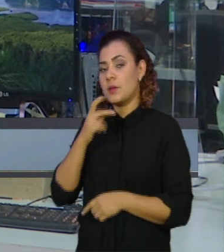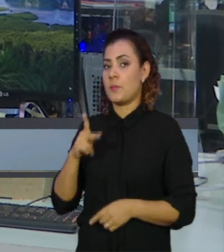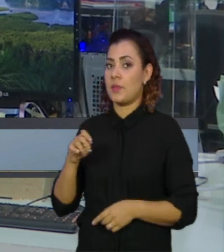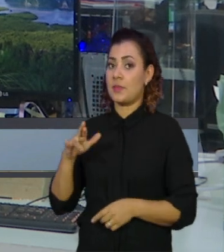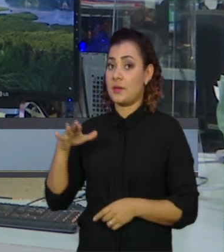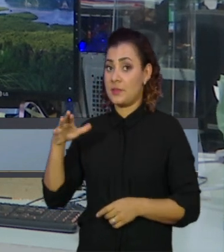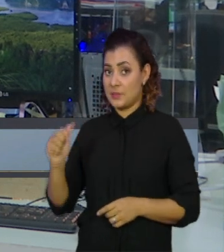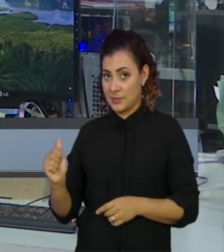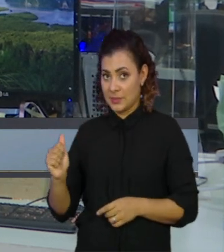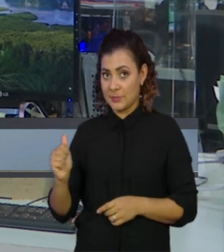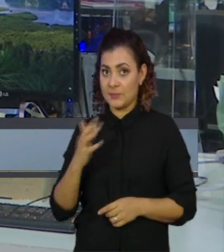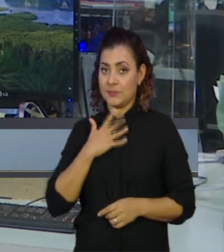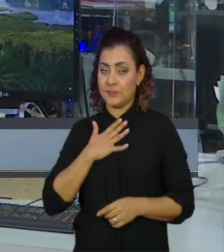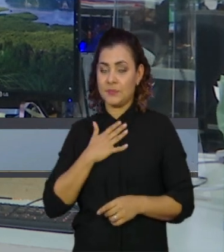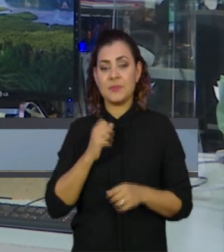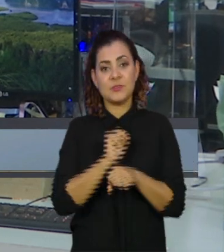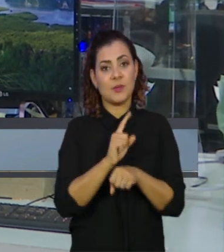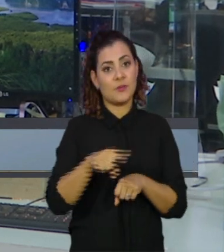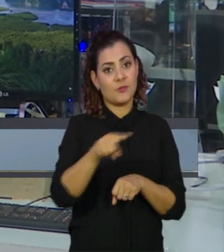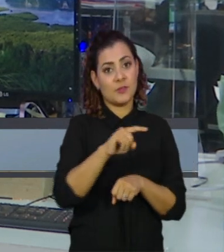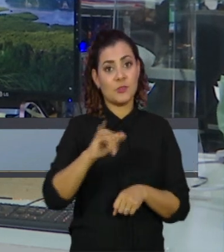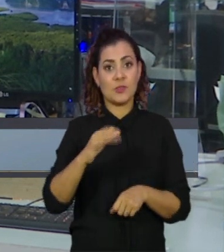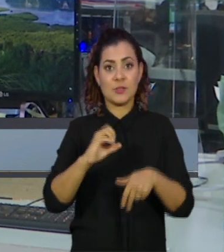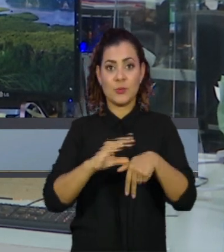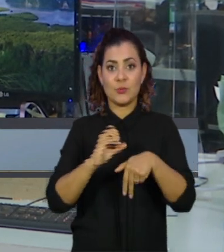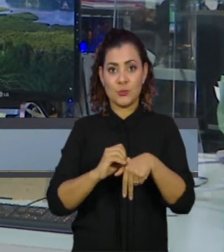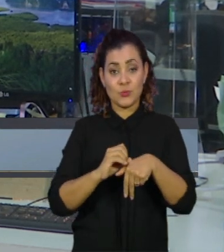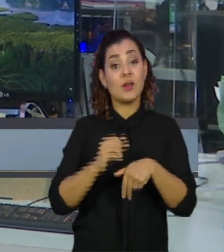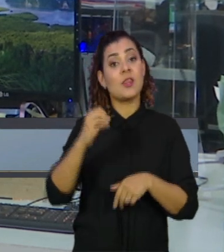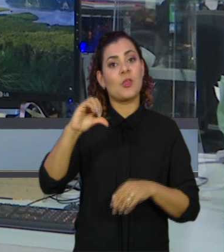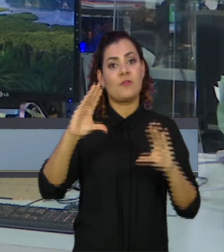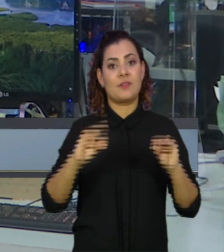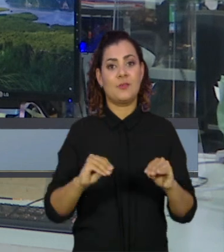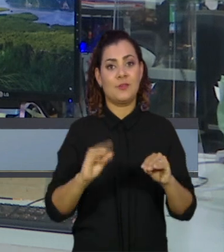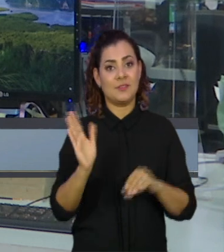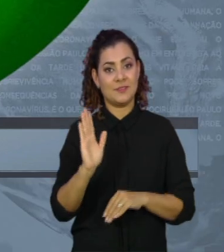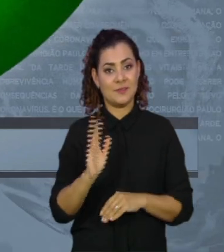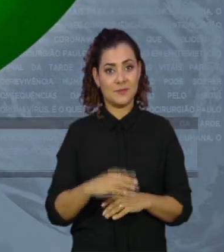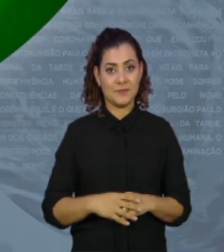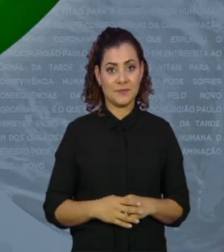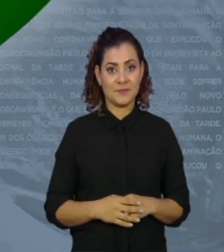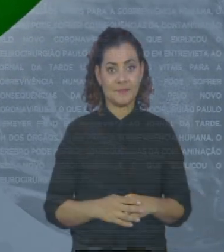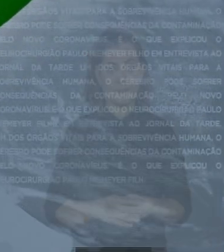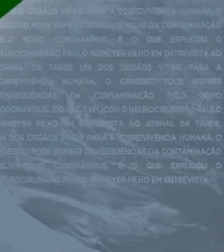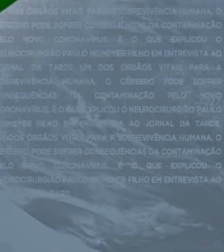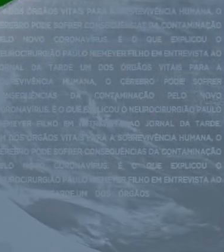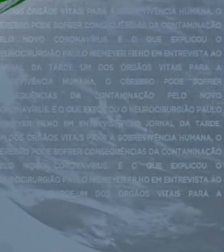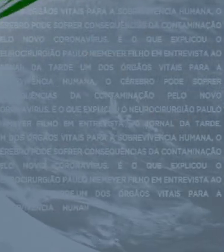Patrícia Campos Melo. A gente espera você aqui no Jornal da Cultura, às 9 da noite. Até já! Música.